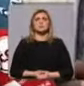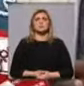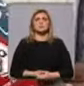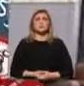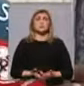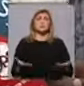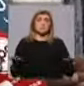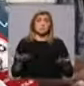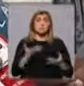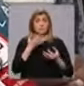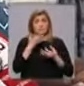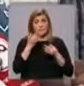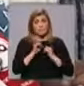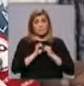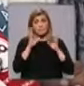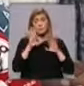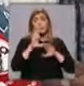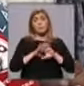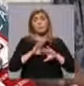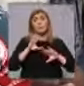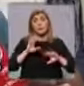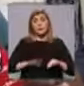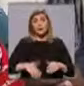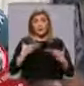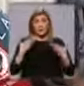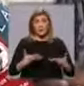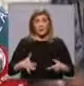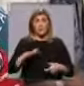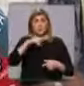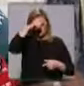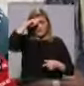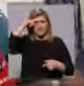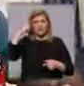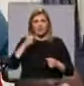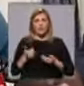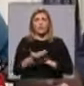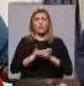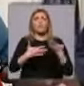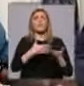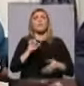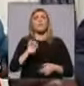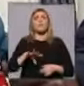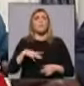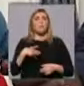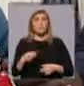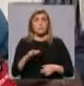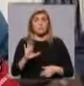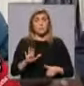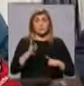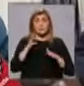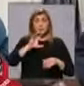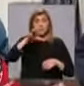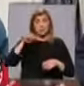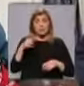É evidente que perante este momento de dificuldade da economia mundial, particularmente dos países